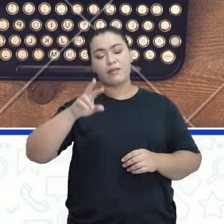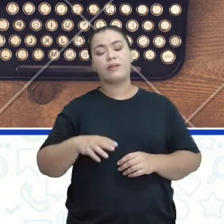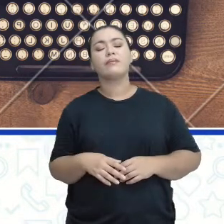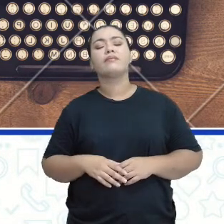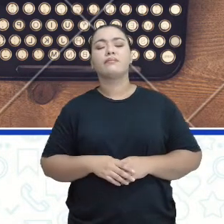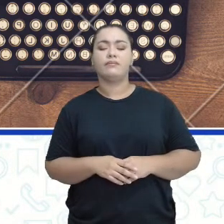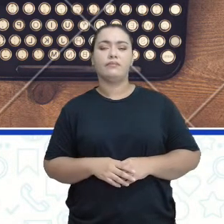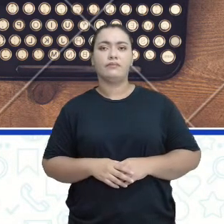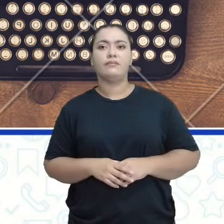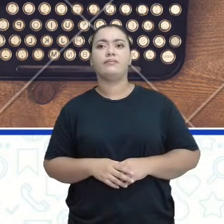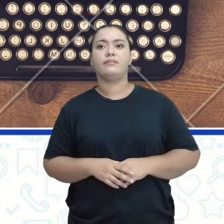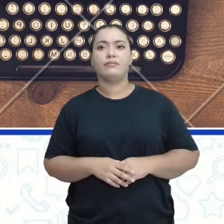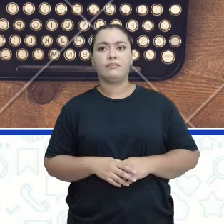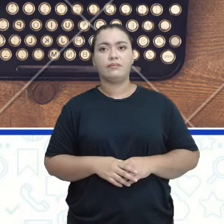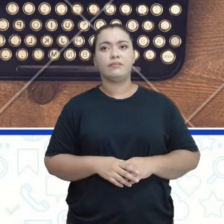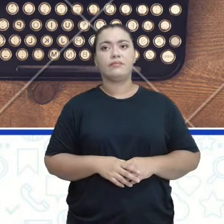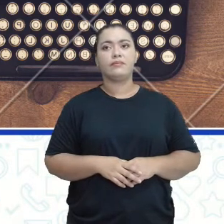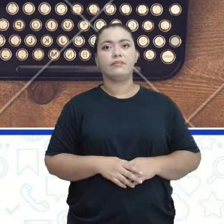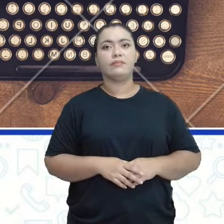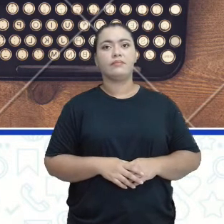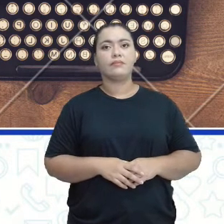do que esse...